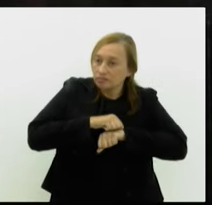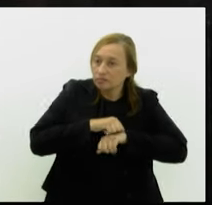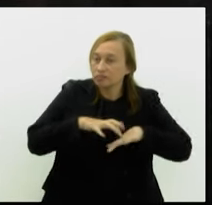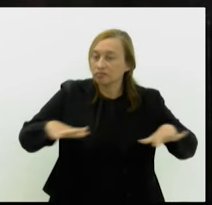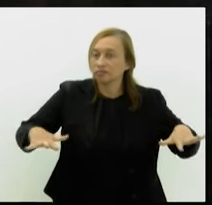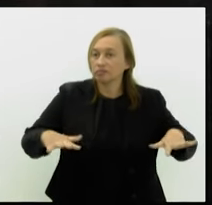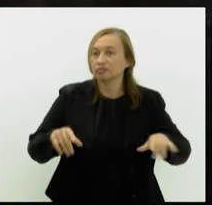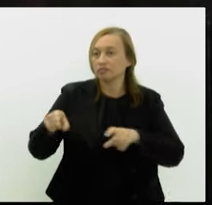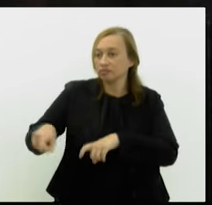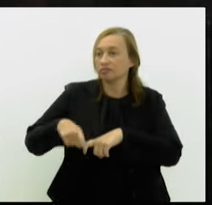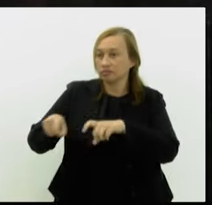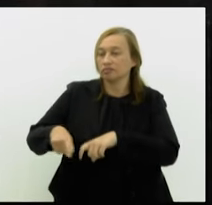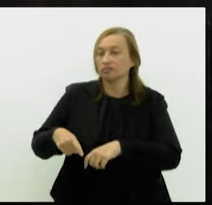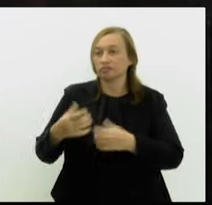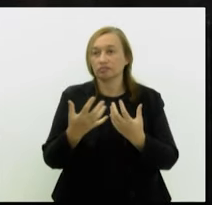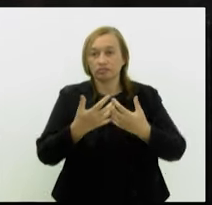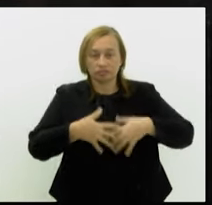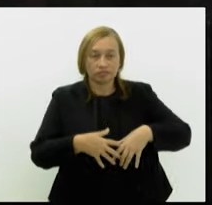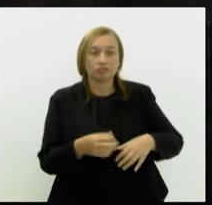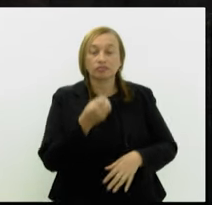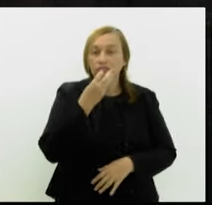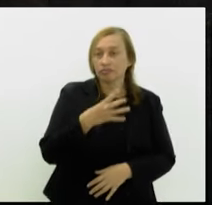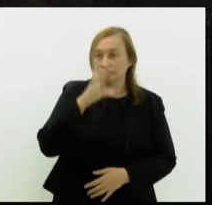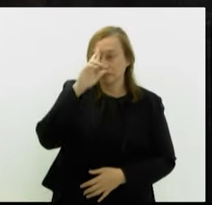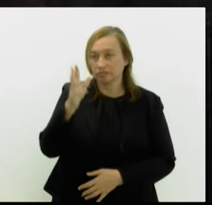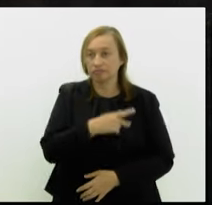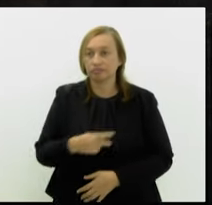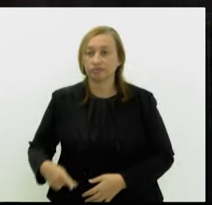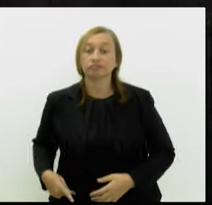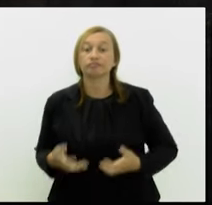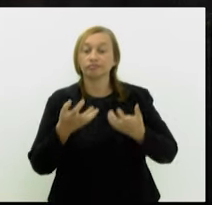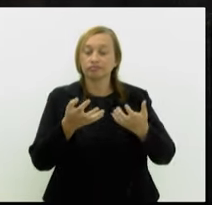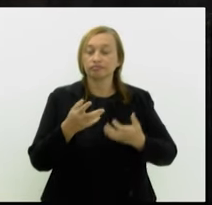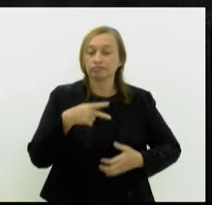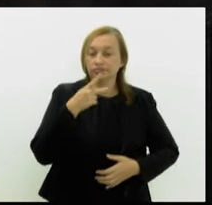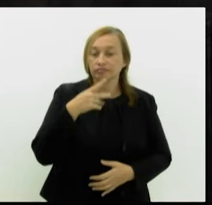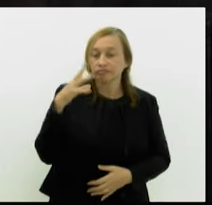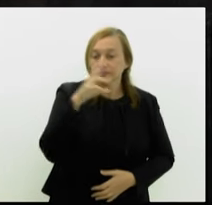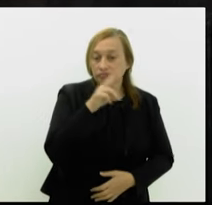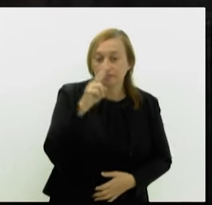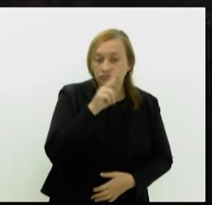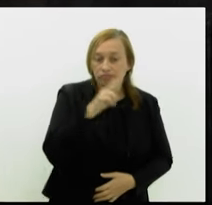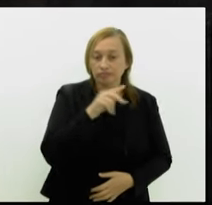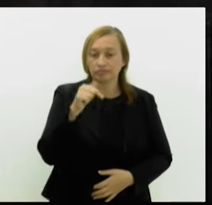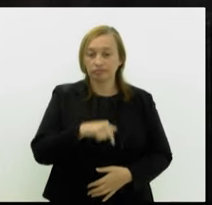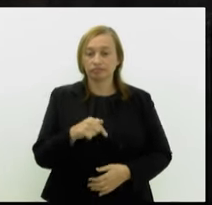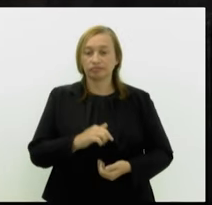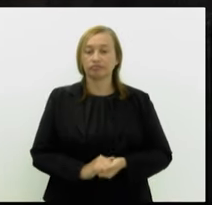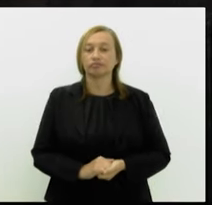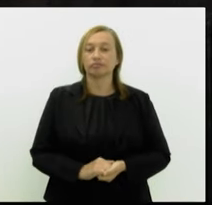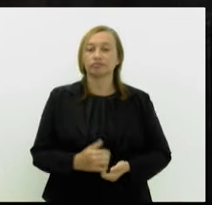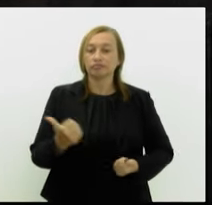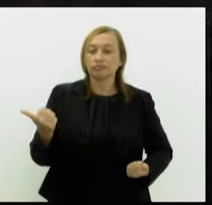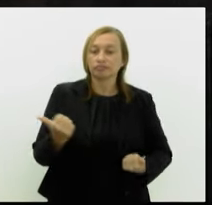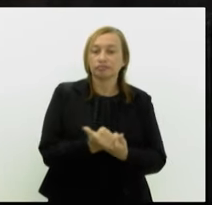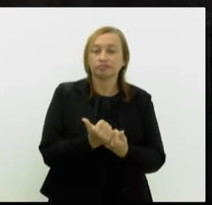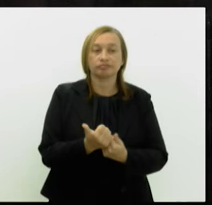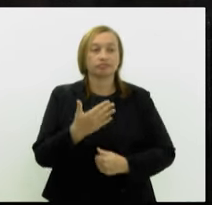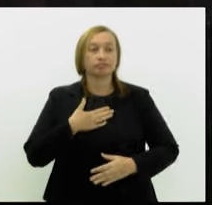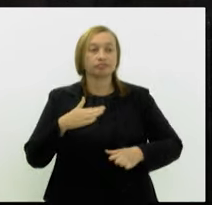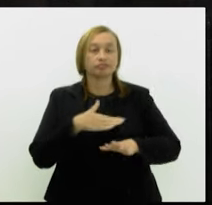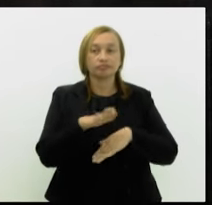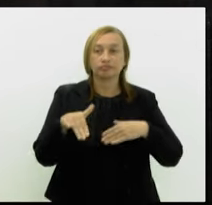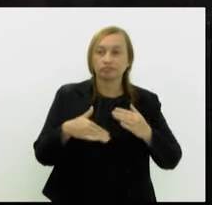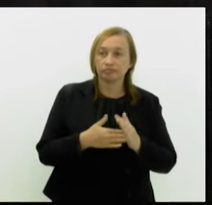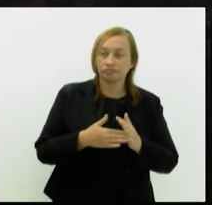do interior, para além de Petrópolis. Bom, presidenta, queria falar rapidamente aqui do meu apoio a todos